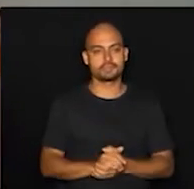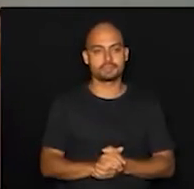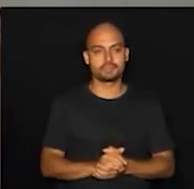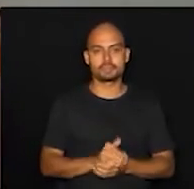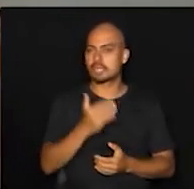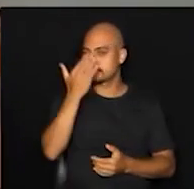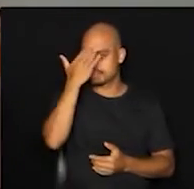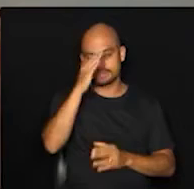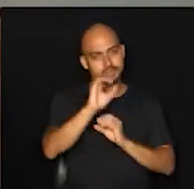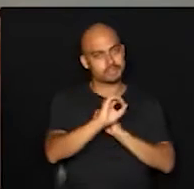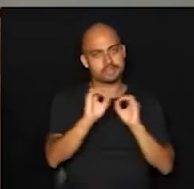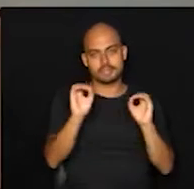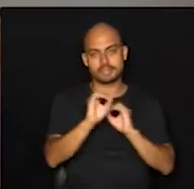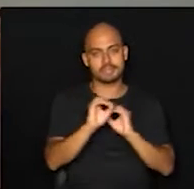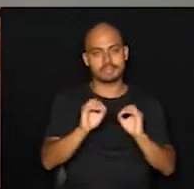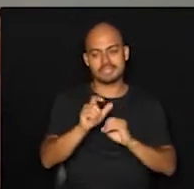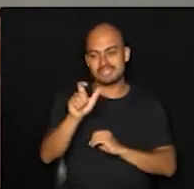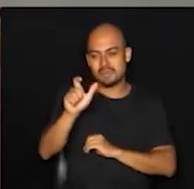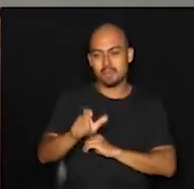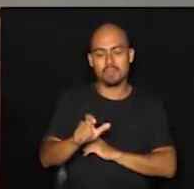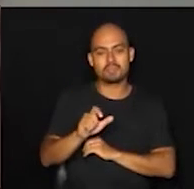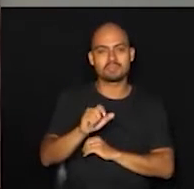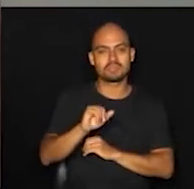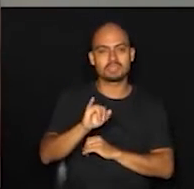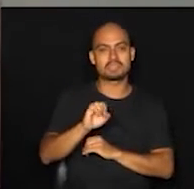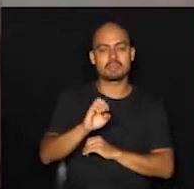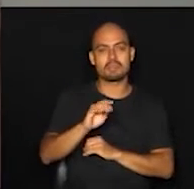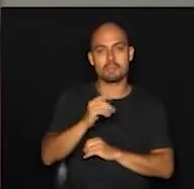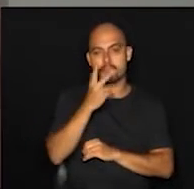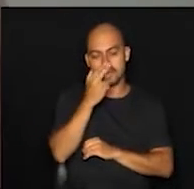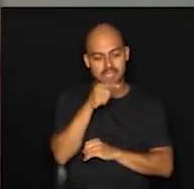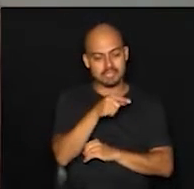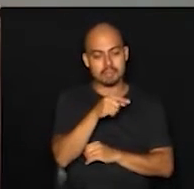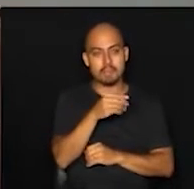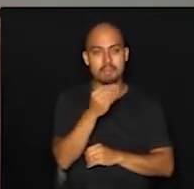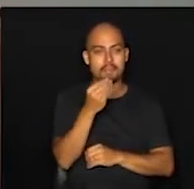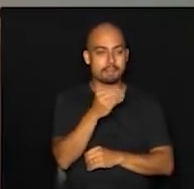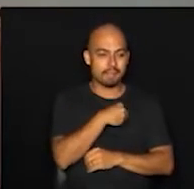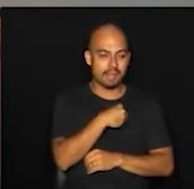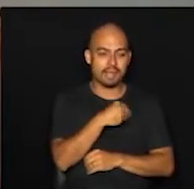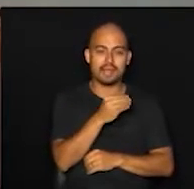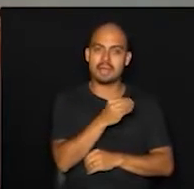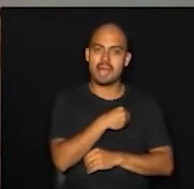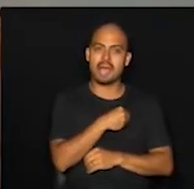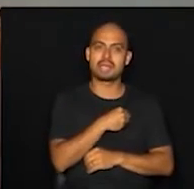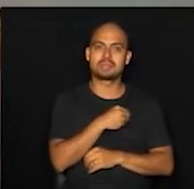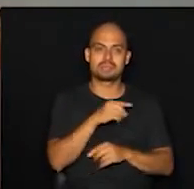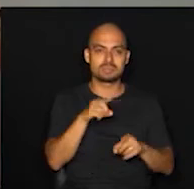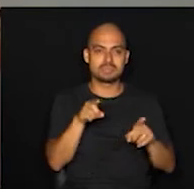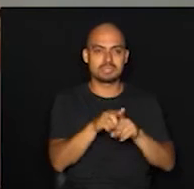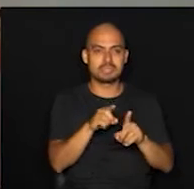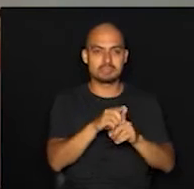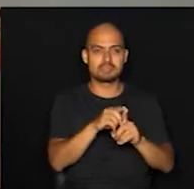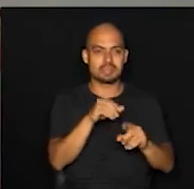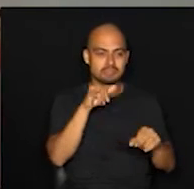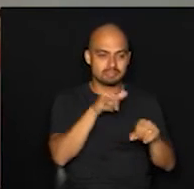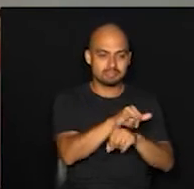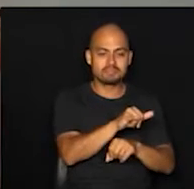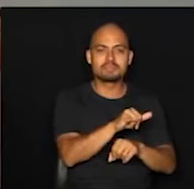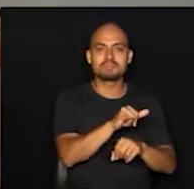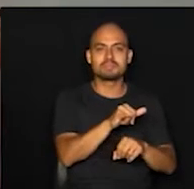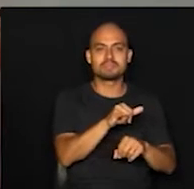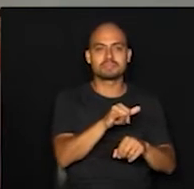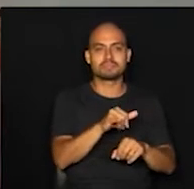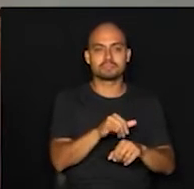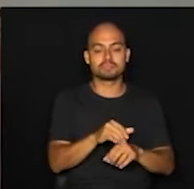entendia isso como política, ela entendia isso como pecado, abuso. Uma vez, no tempo do Império, ela cresceu